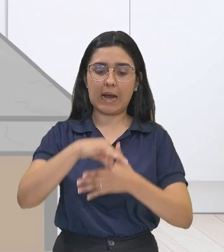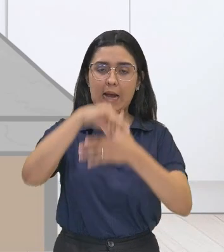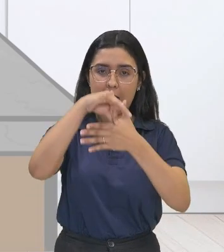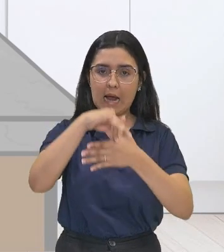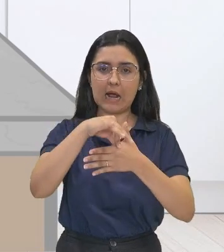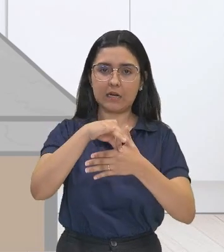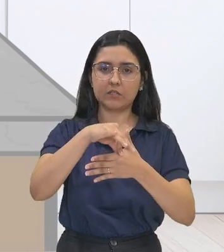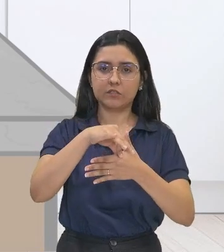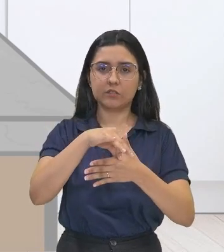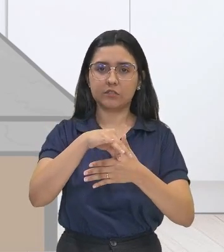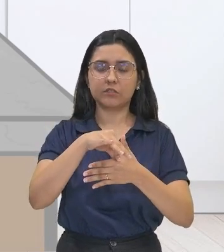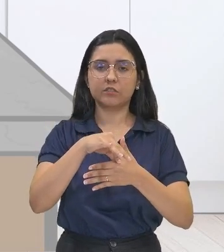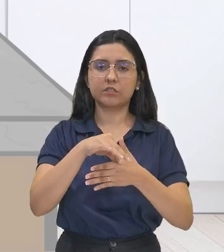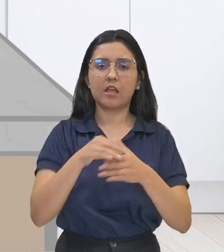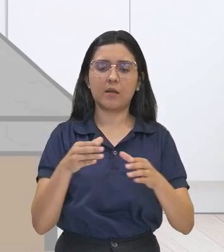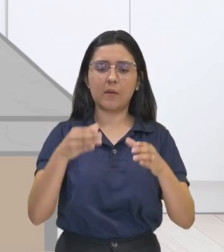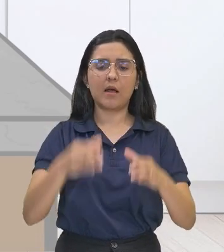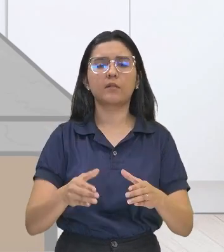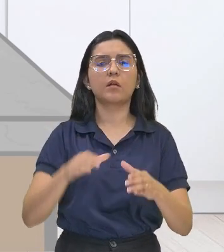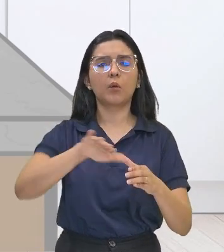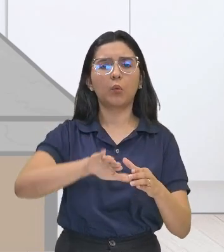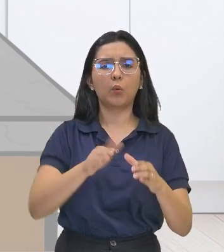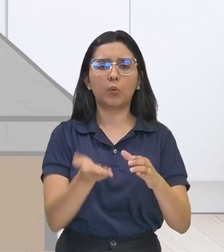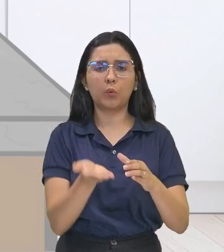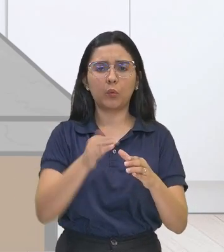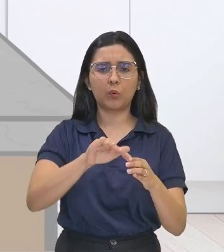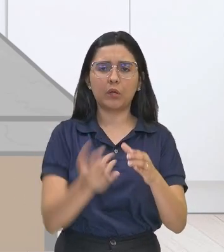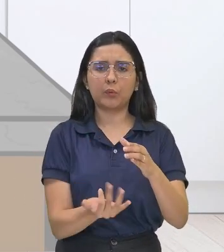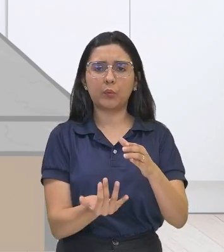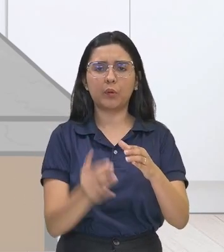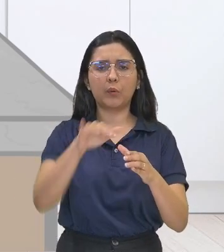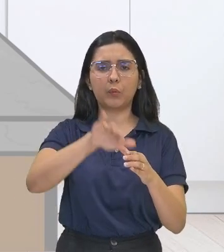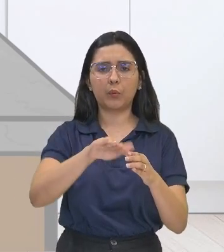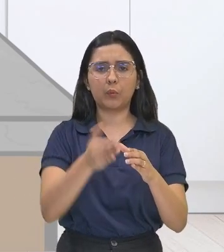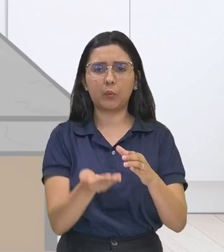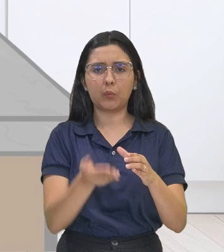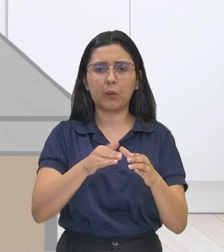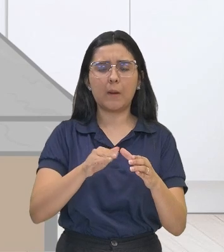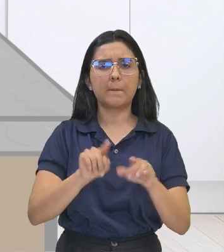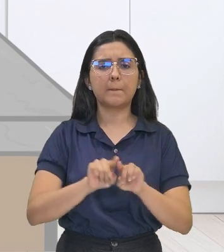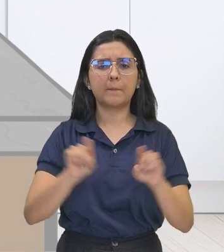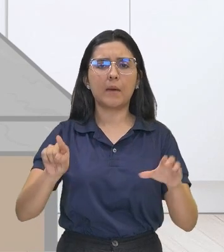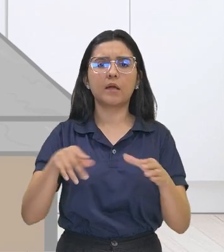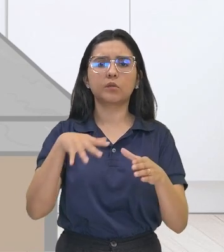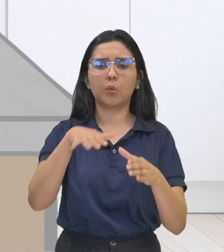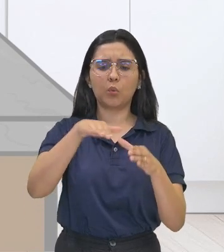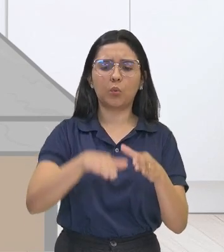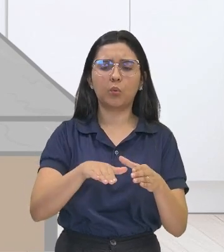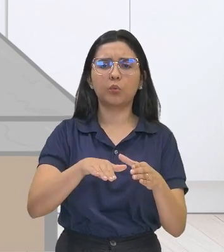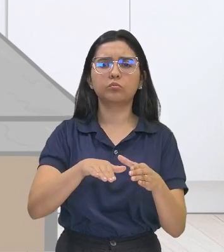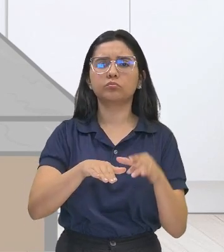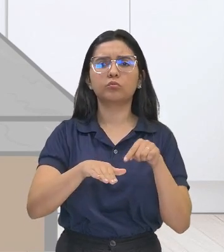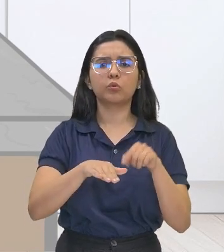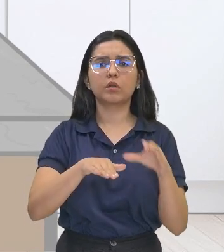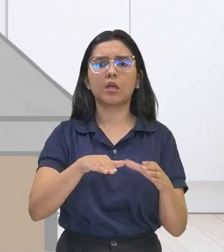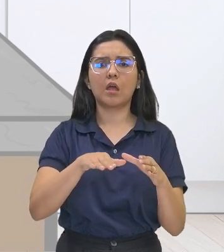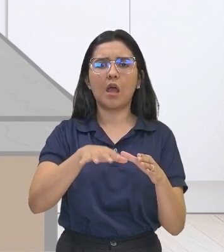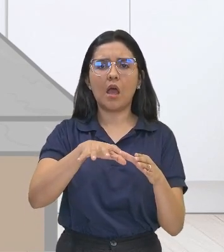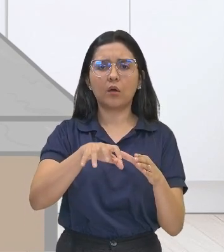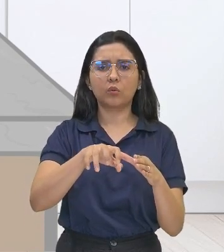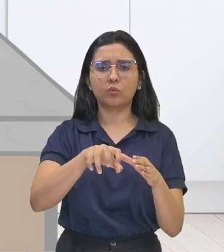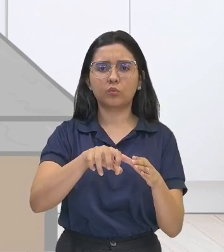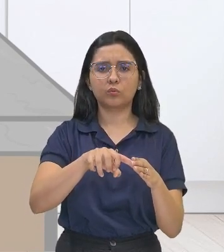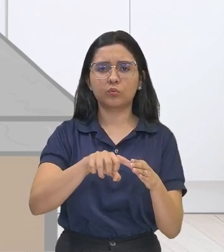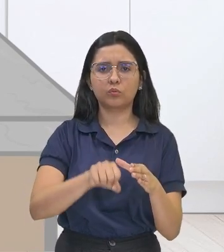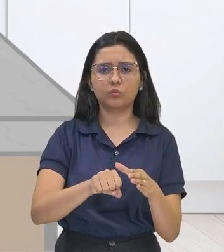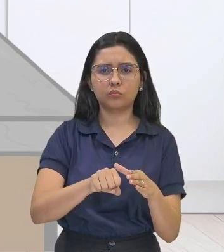ali, né, para assar na panela e tal. Só que depois de um tempo ela começa a diminuir.